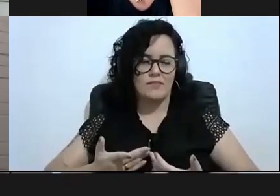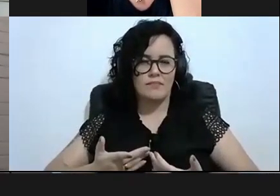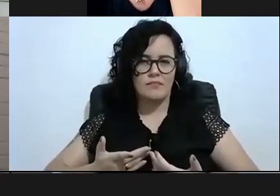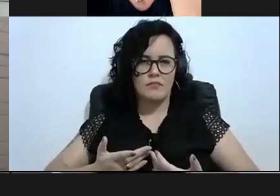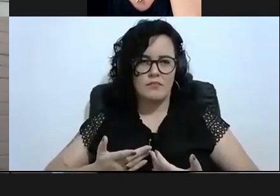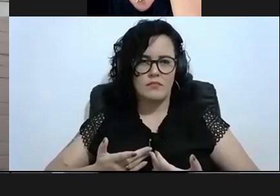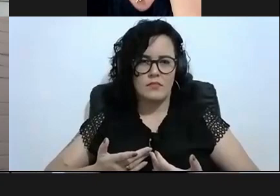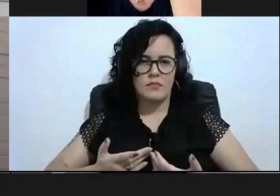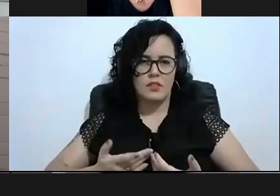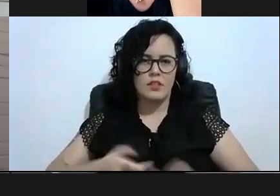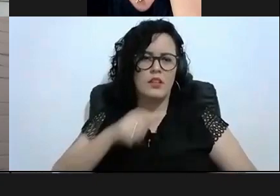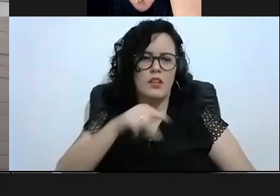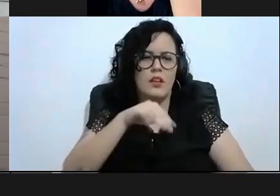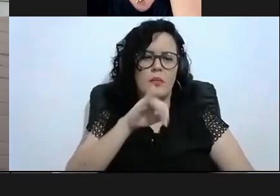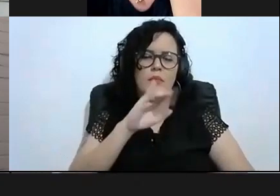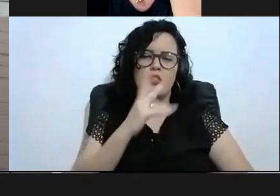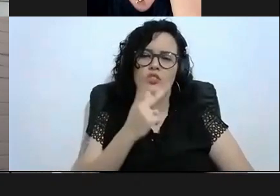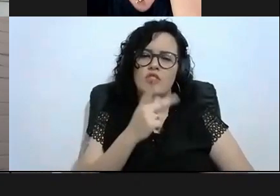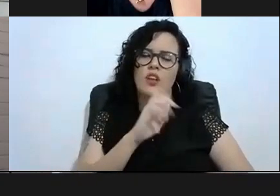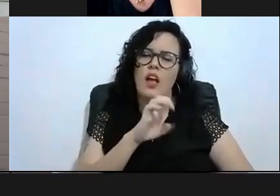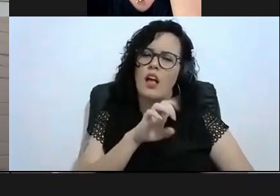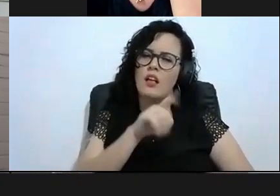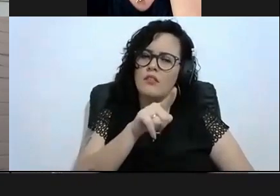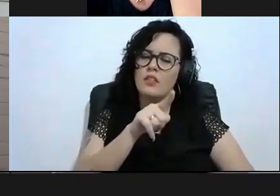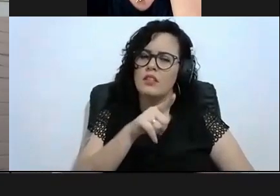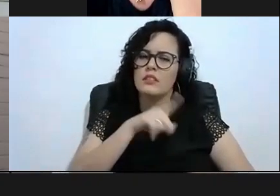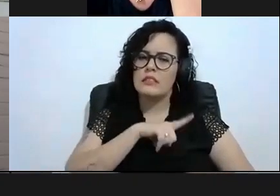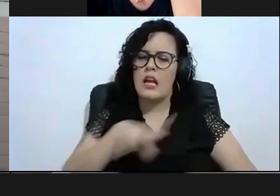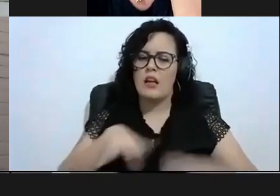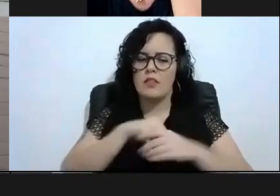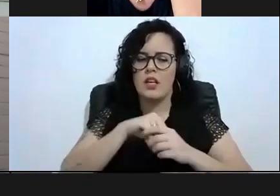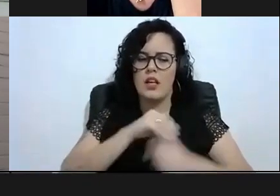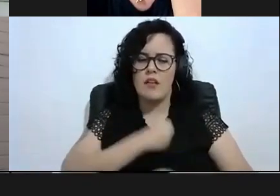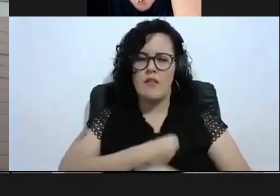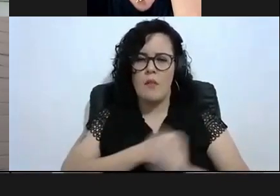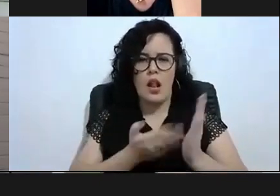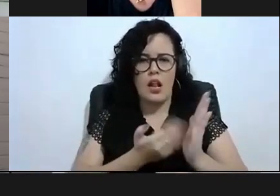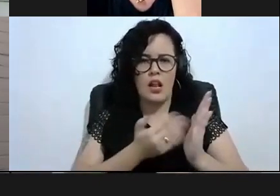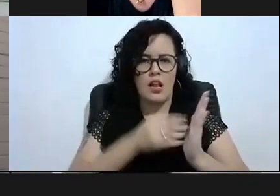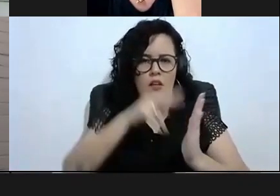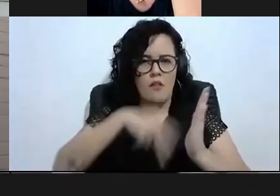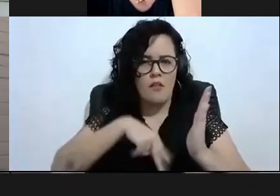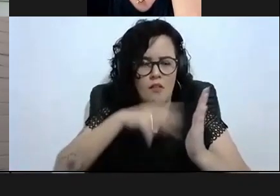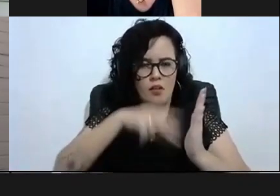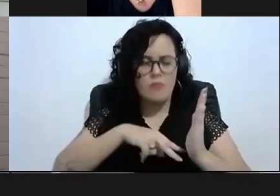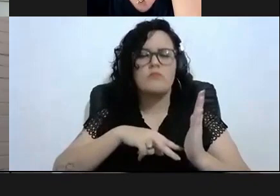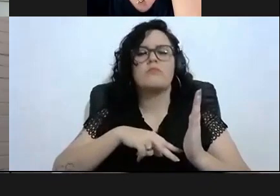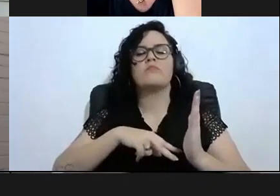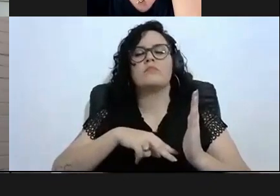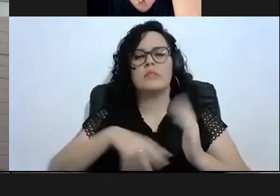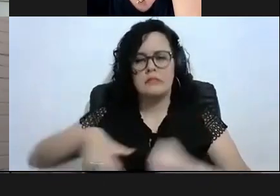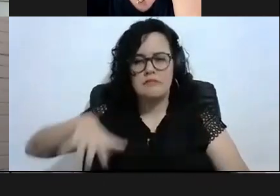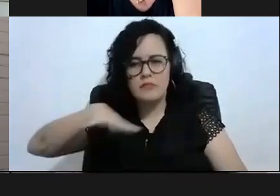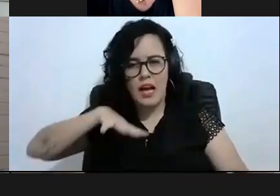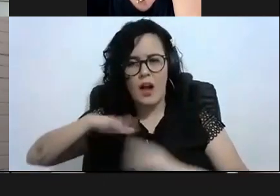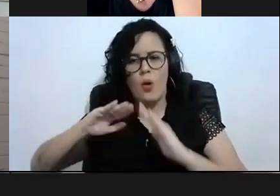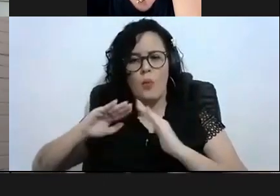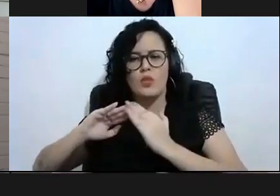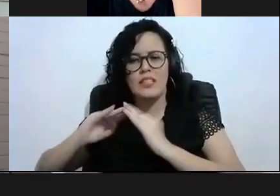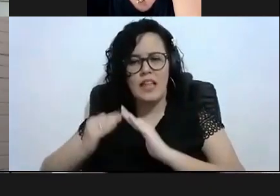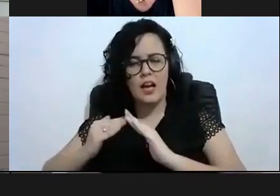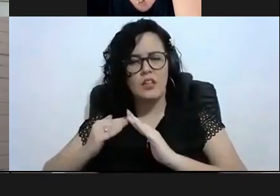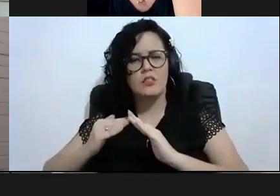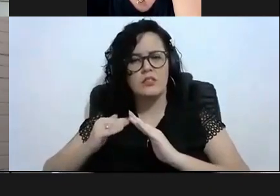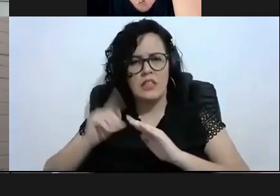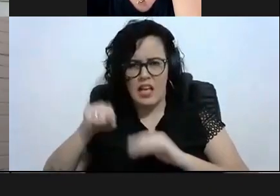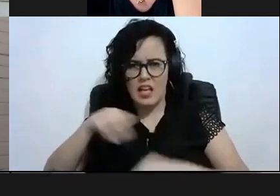você tem dentro do universo literário e dentro do território periférico, ele se configura